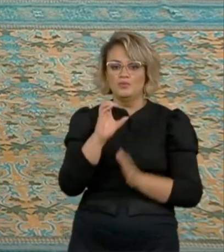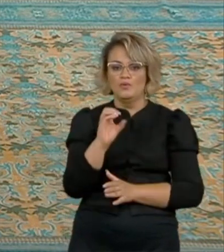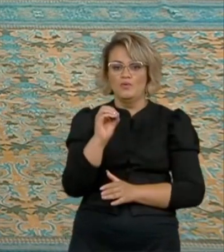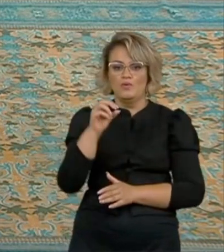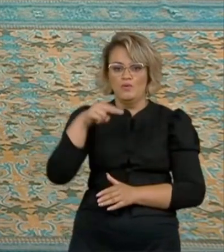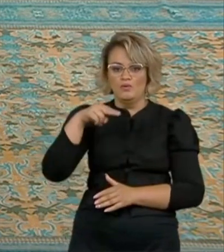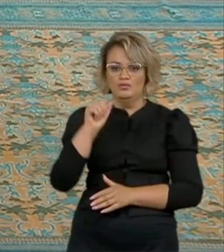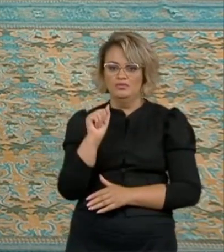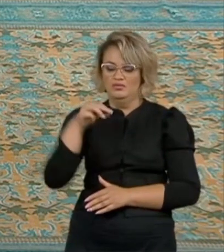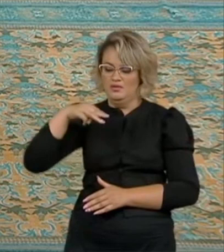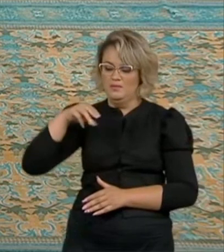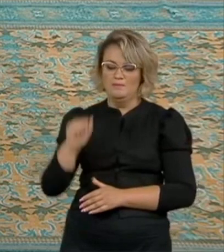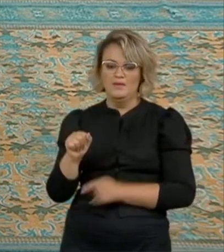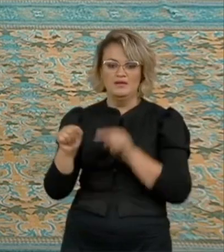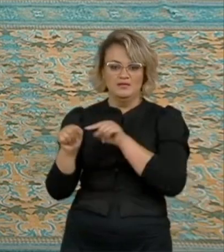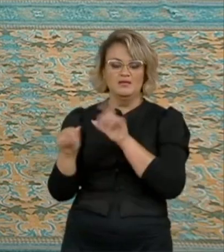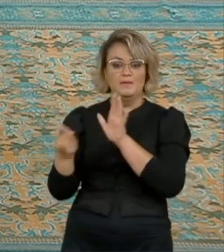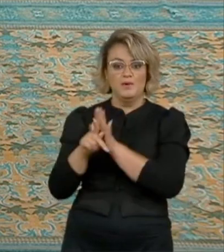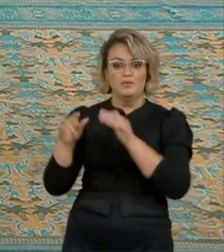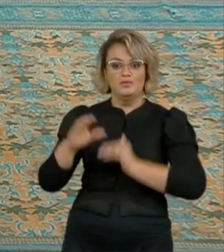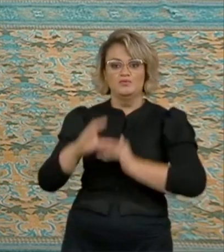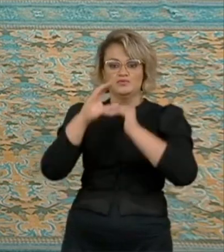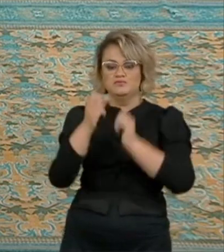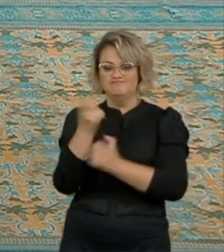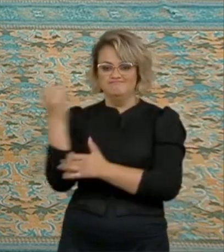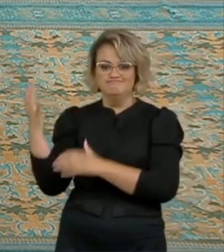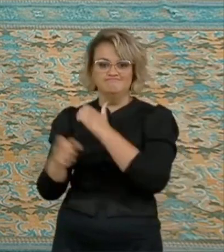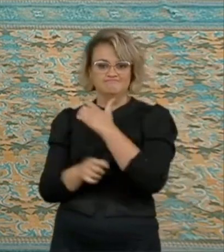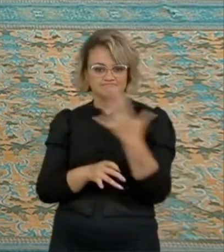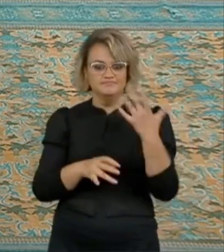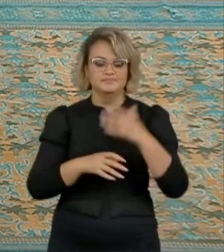Conselho Nacional do Meio Ambiente